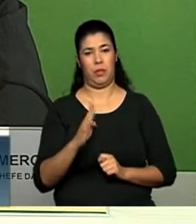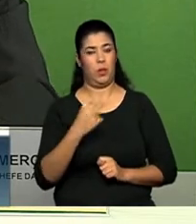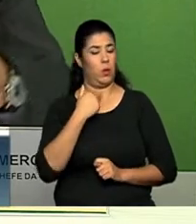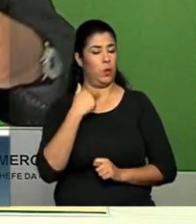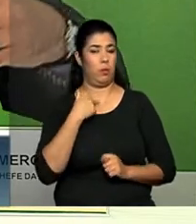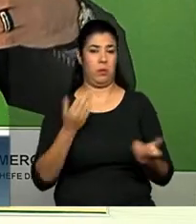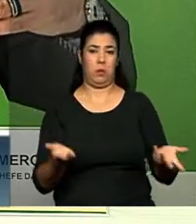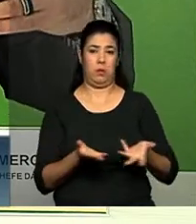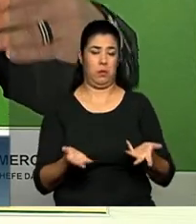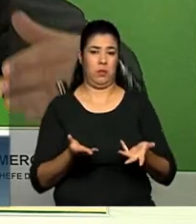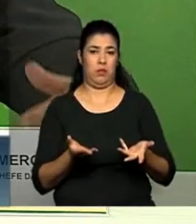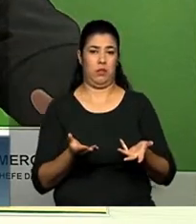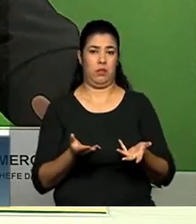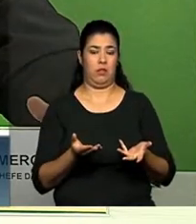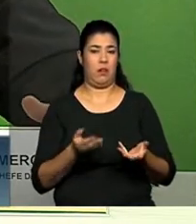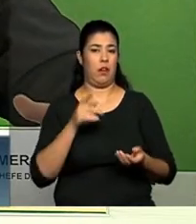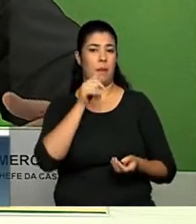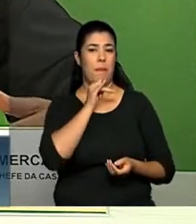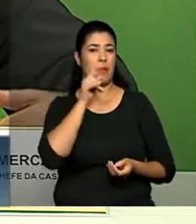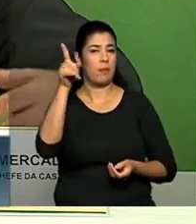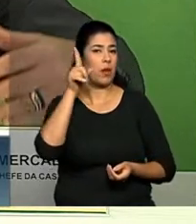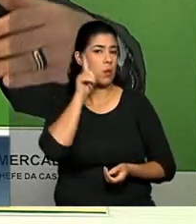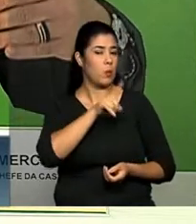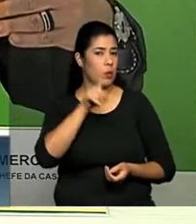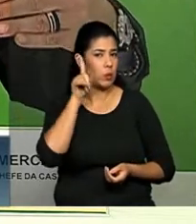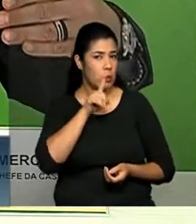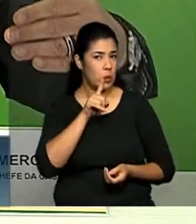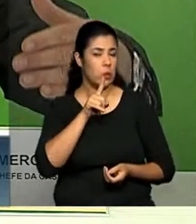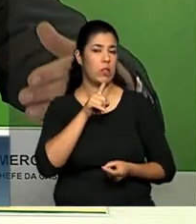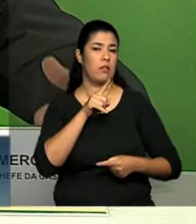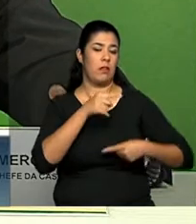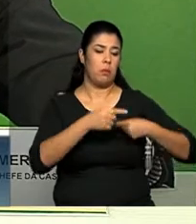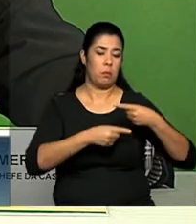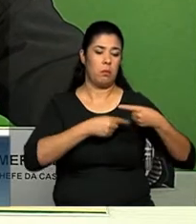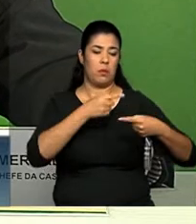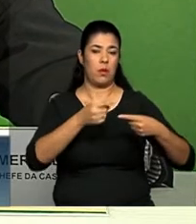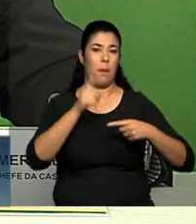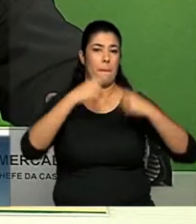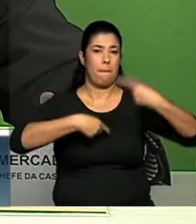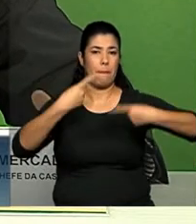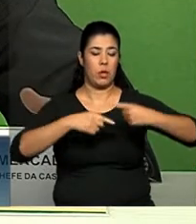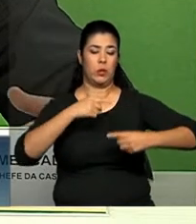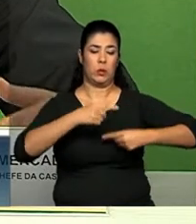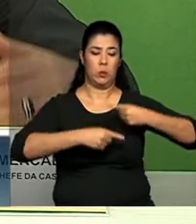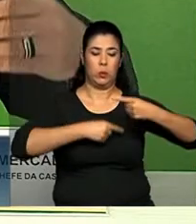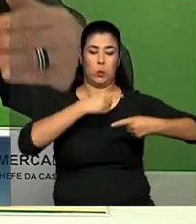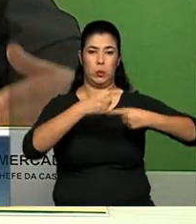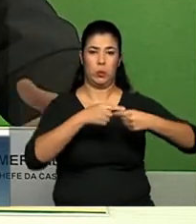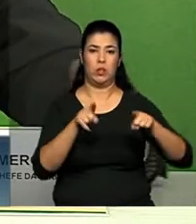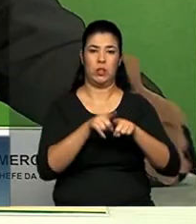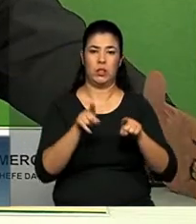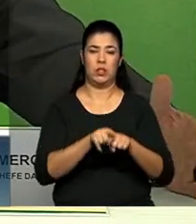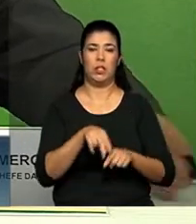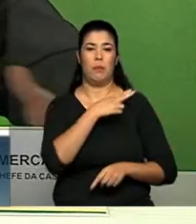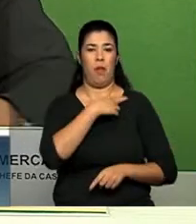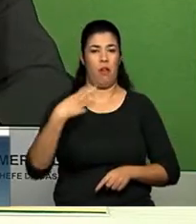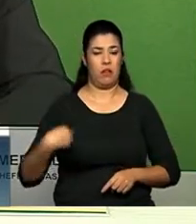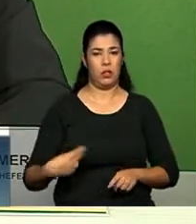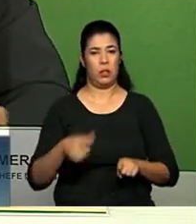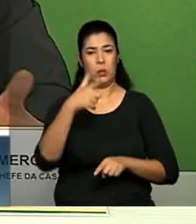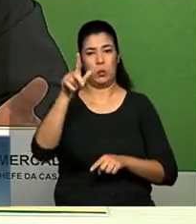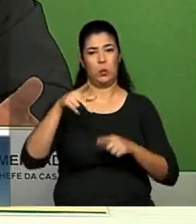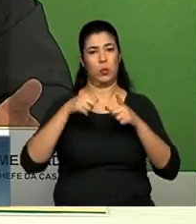podemos. Os Estados Unidos está saindo da política anticíclica, a China está saindo da sua política anticíclica, o Brasil, que vem